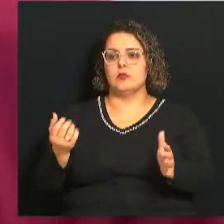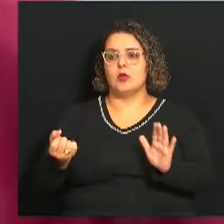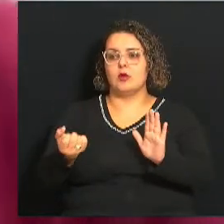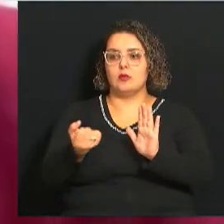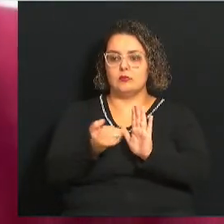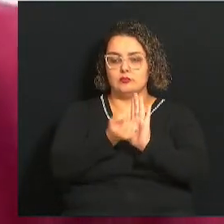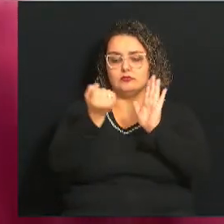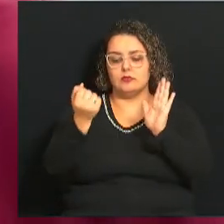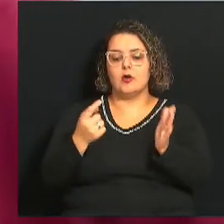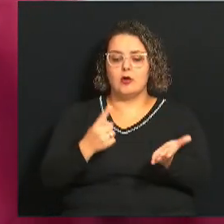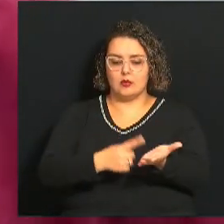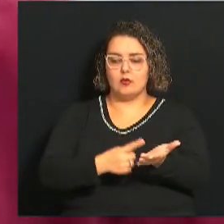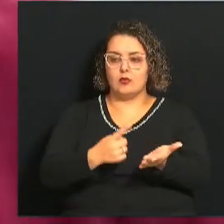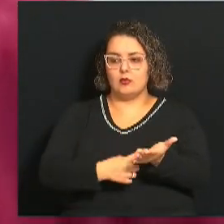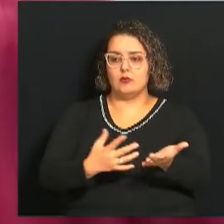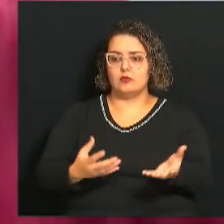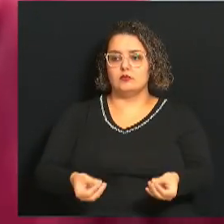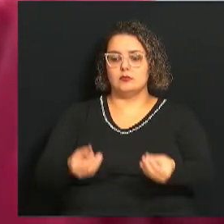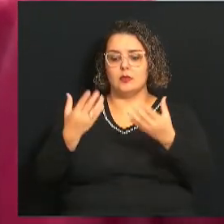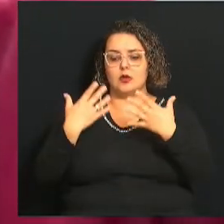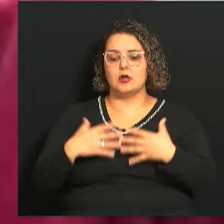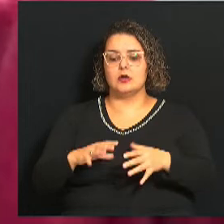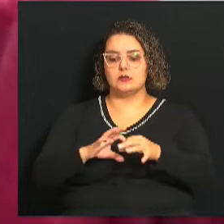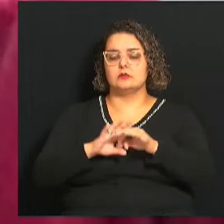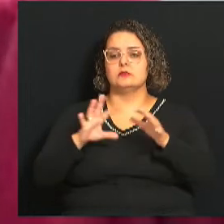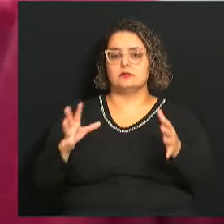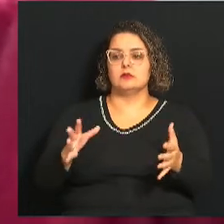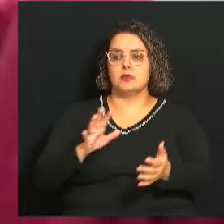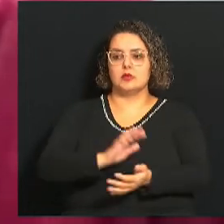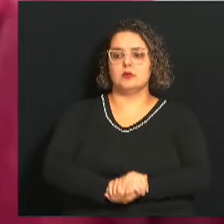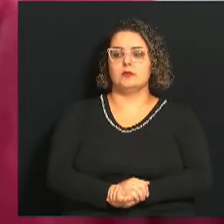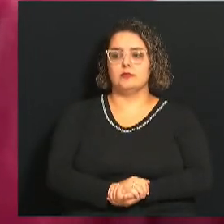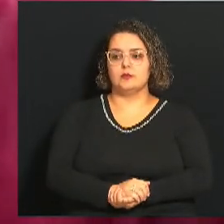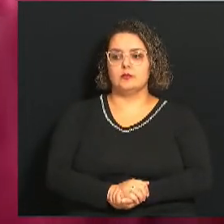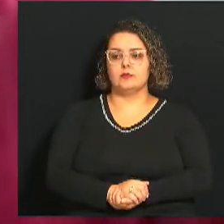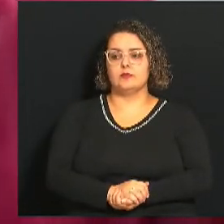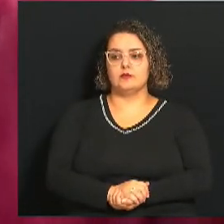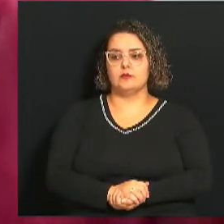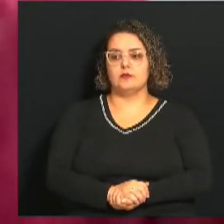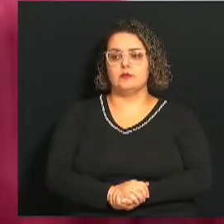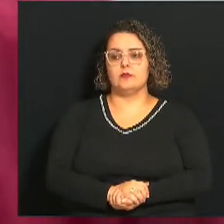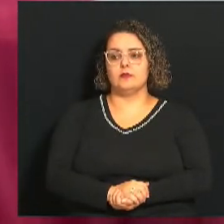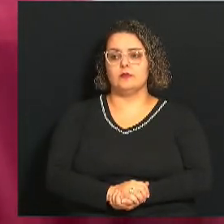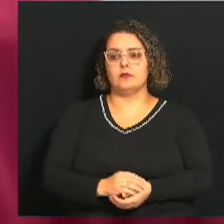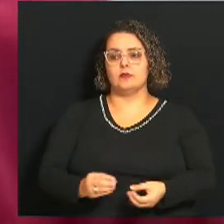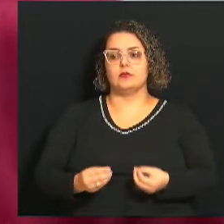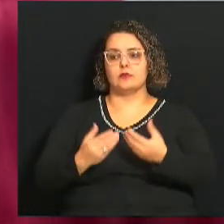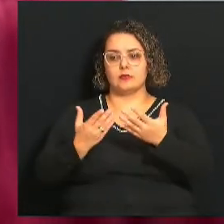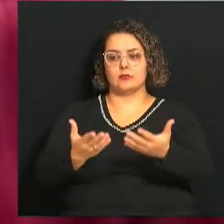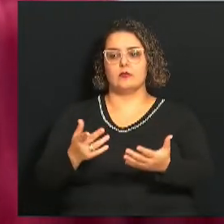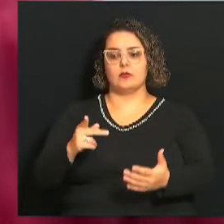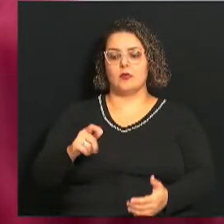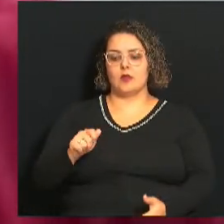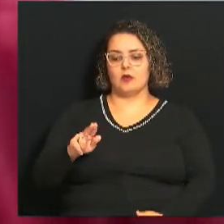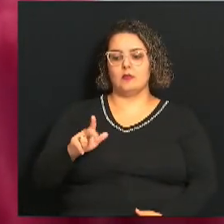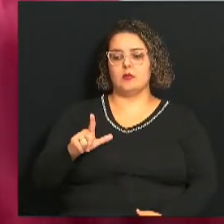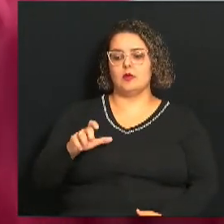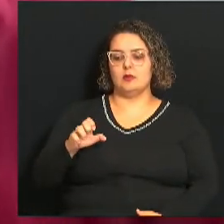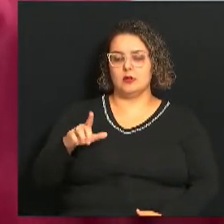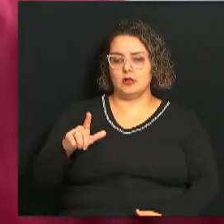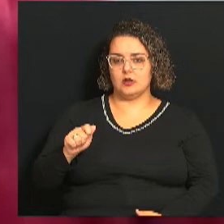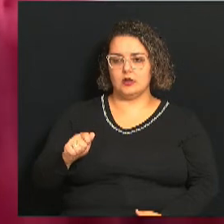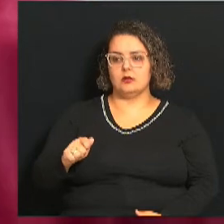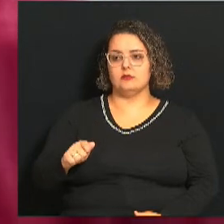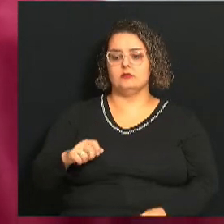presidente Roberto Sartori já me deu esse aval, e aí, então, eu coloco isso, Paulela, para a gente sentar à mesa e achar a melhor